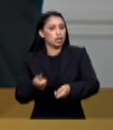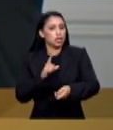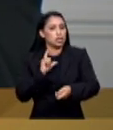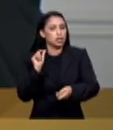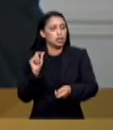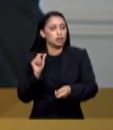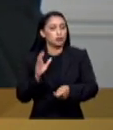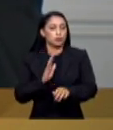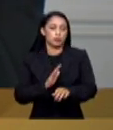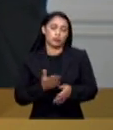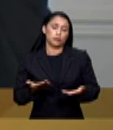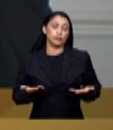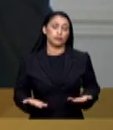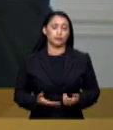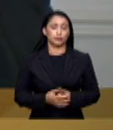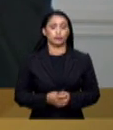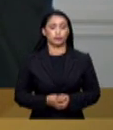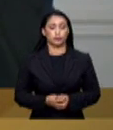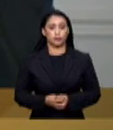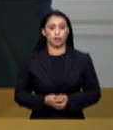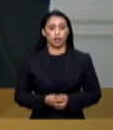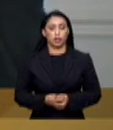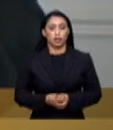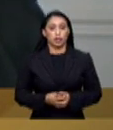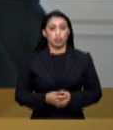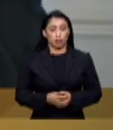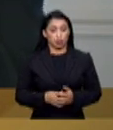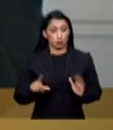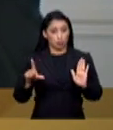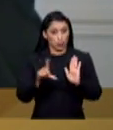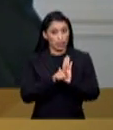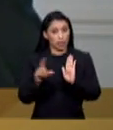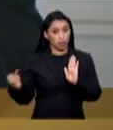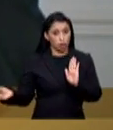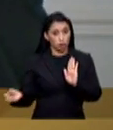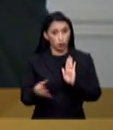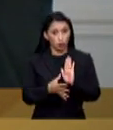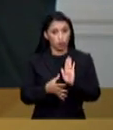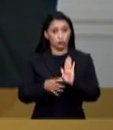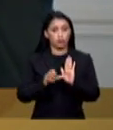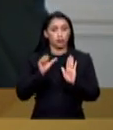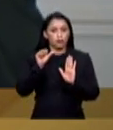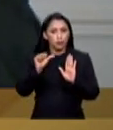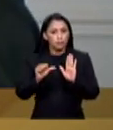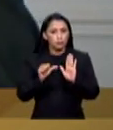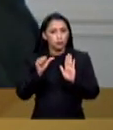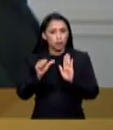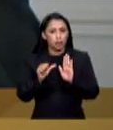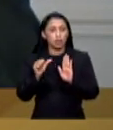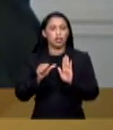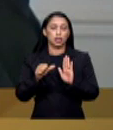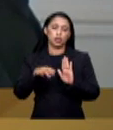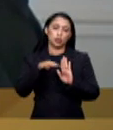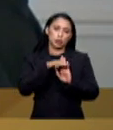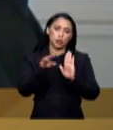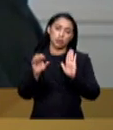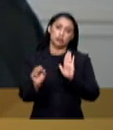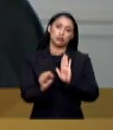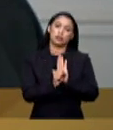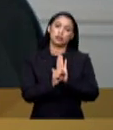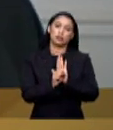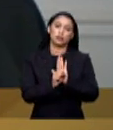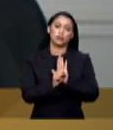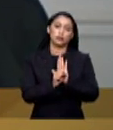pelo autor. Aqui foi uma nova lei, no momento em que foi editada, nova lei do mandado de